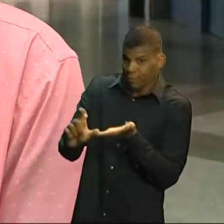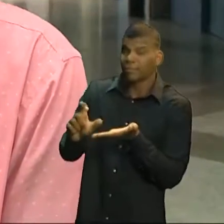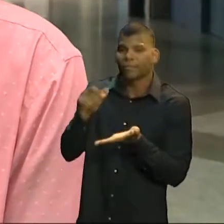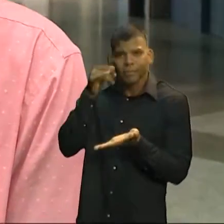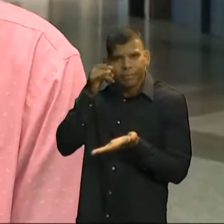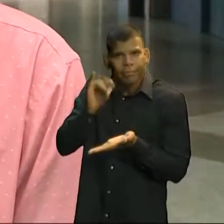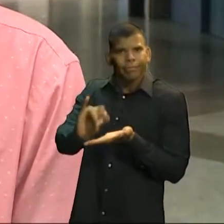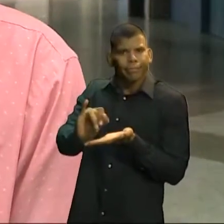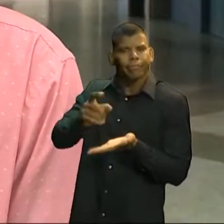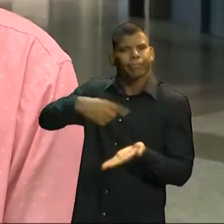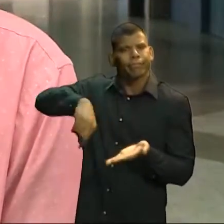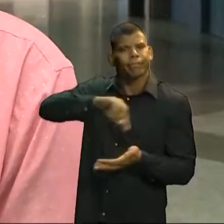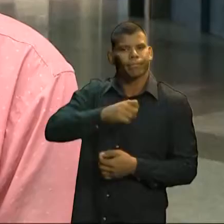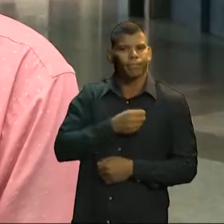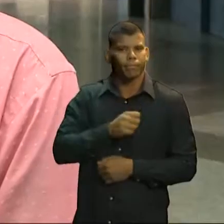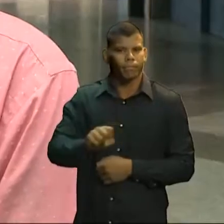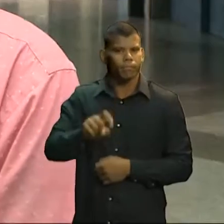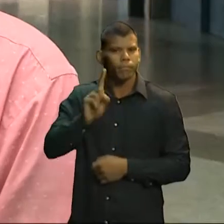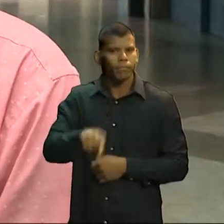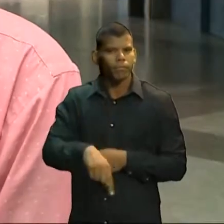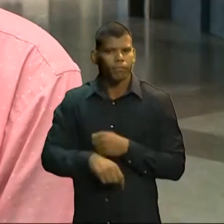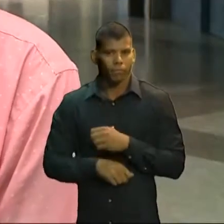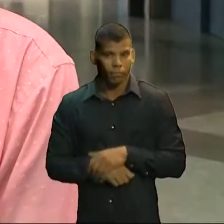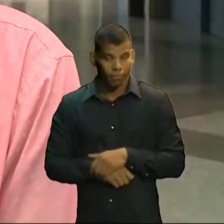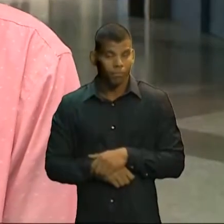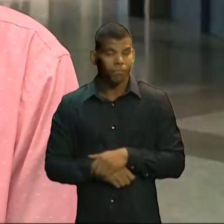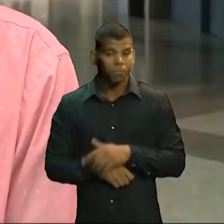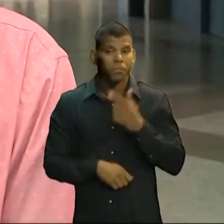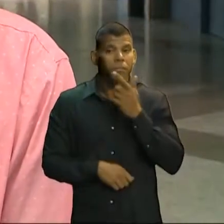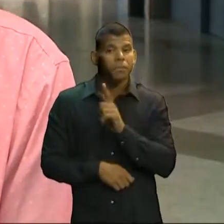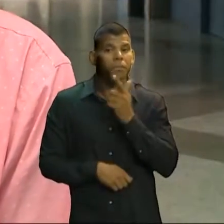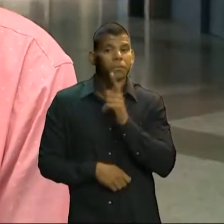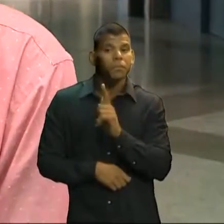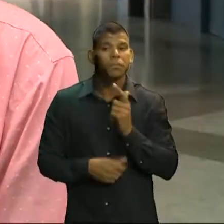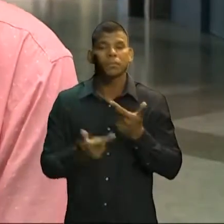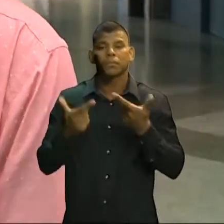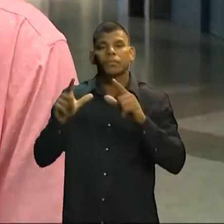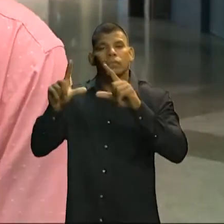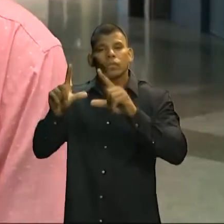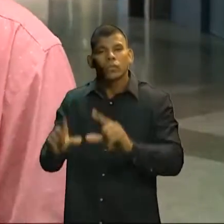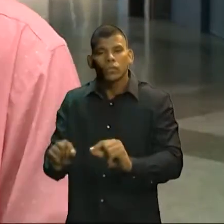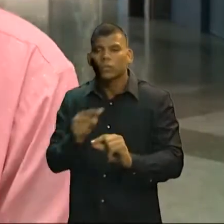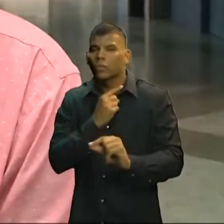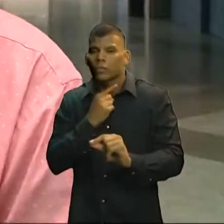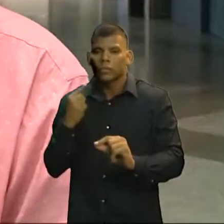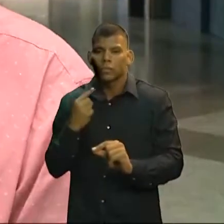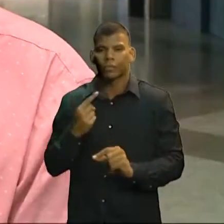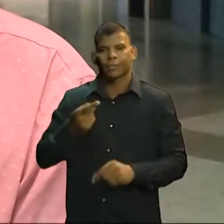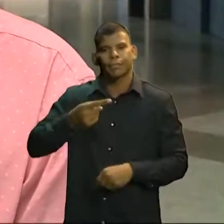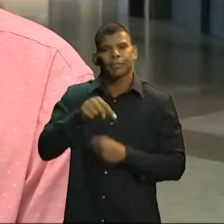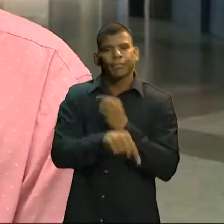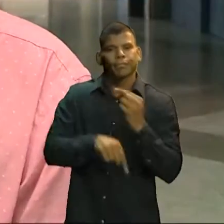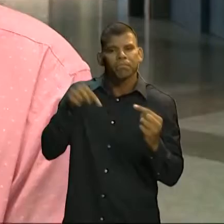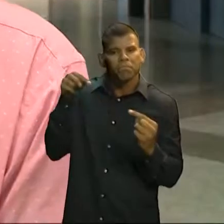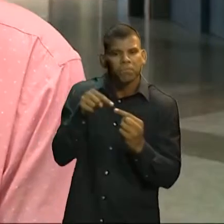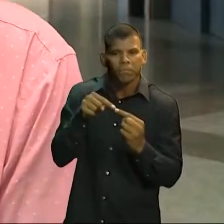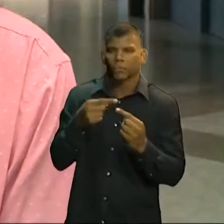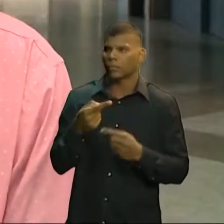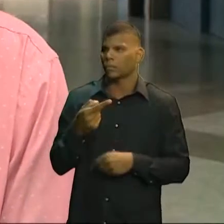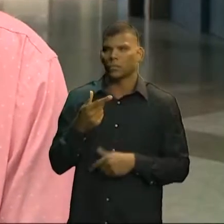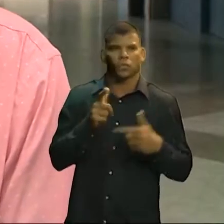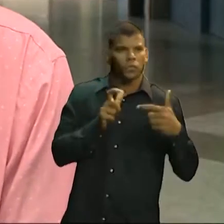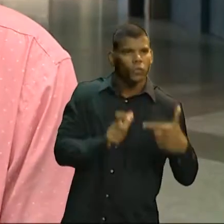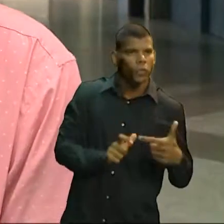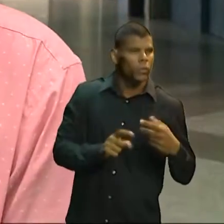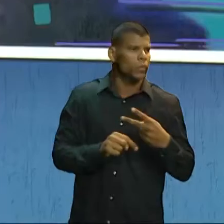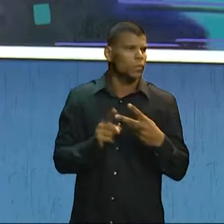nós defendemos que haverá uma sustentabilidade da queda dos homicídios, que é o que todos nós, independentemente do nosso lugar